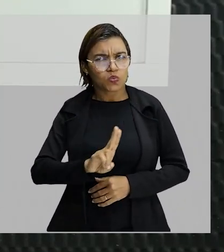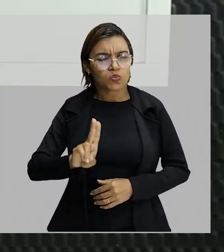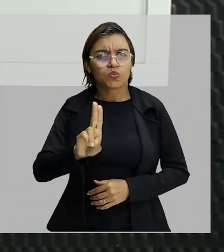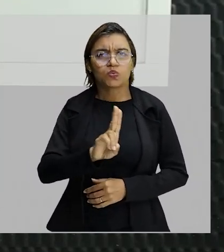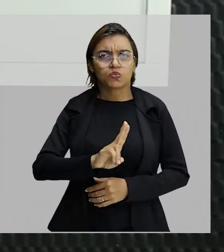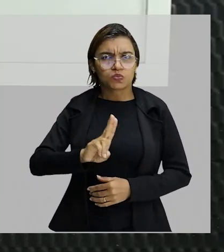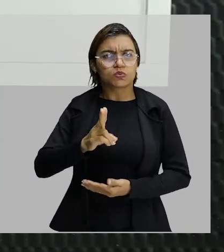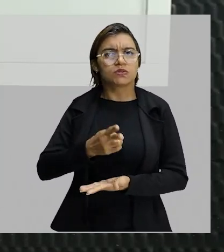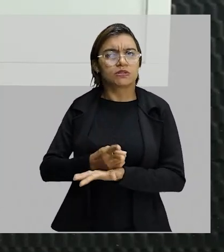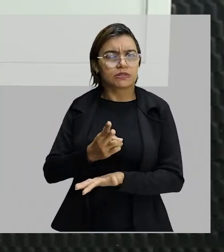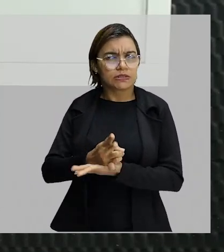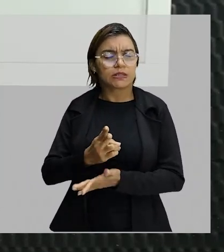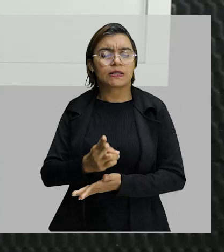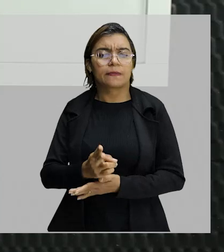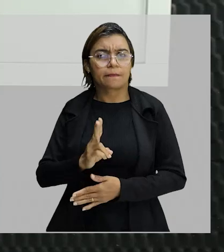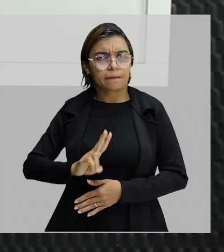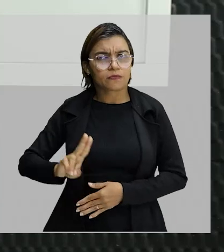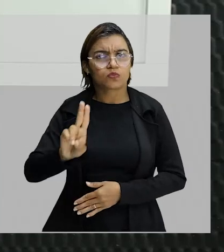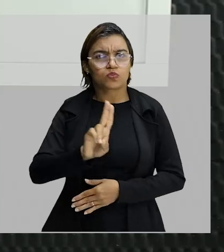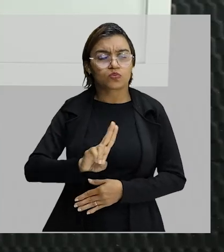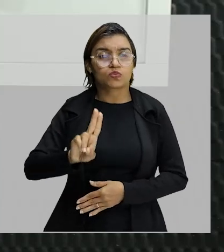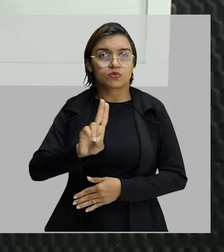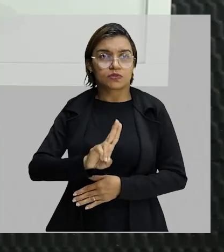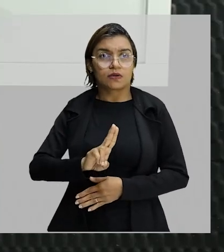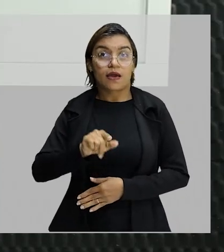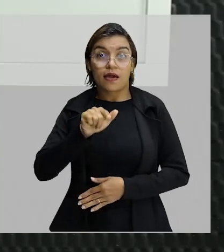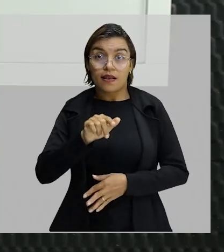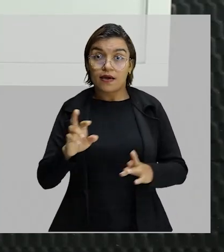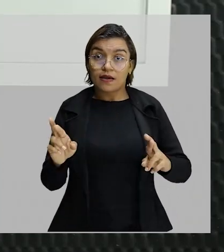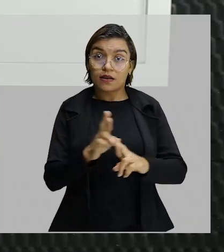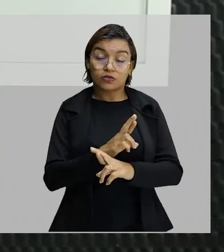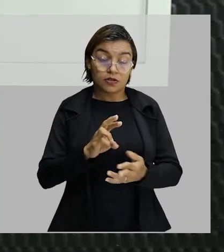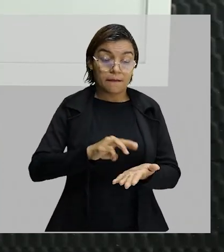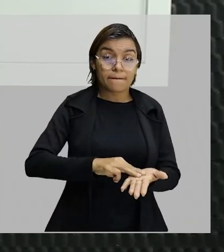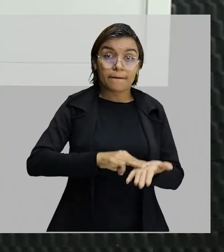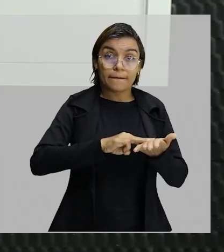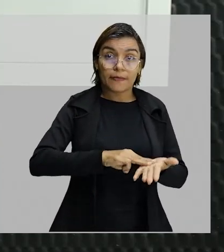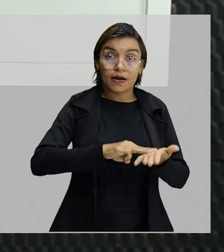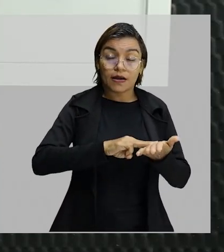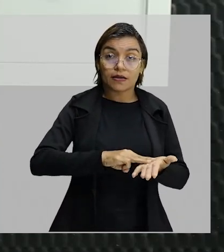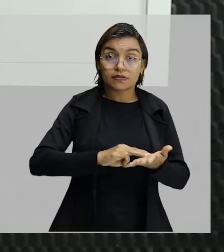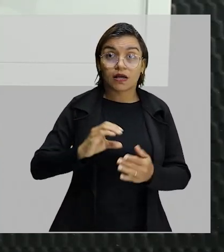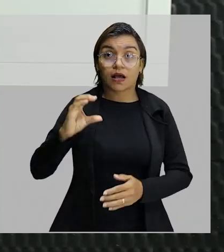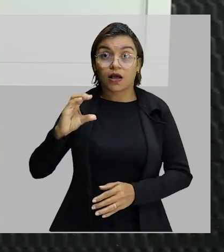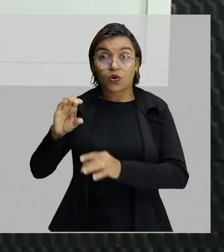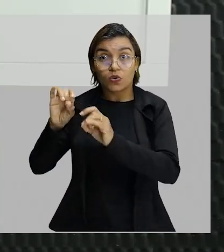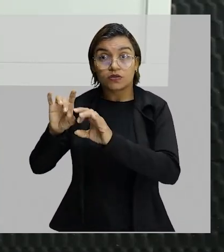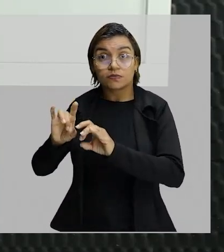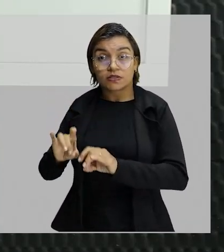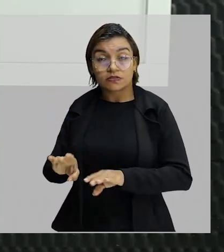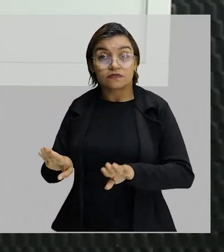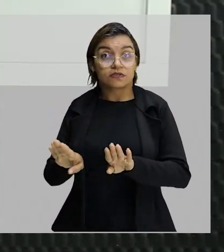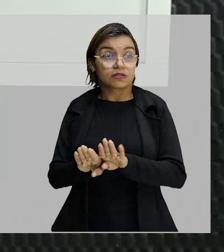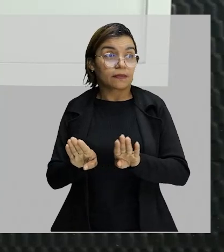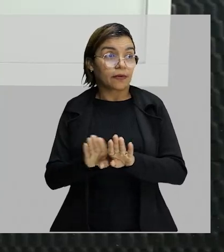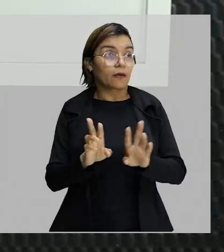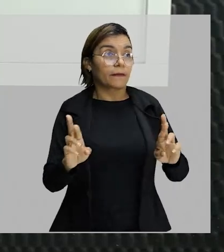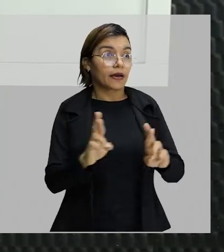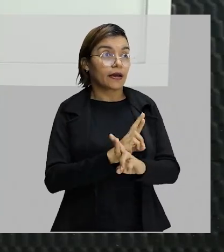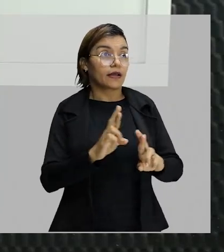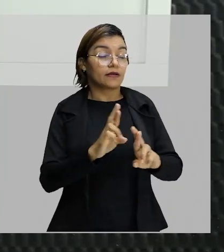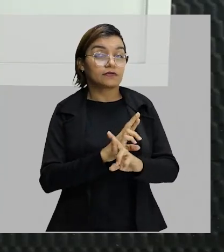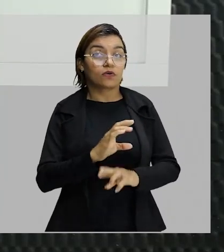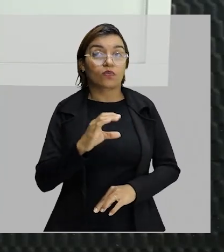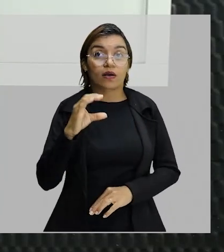bastante, tá certo? Porque ela vai relacionar a massa, o calor específico e a variação de temperatura, ou seja, uma relação entre